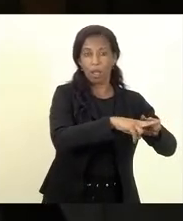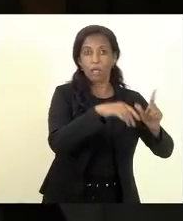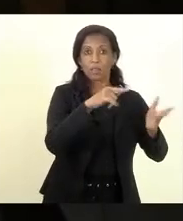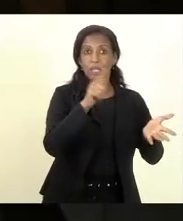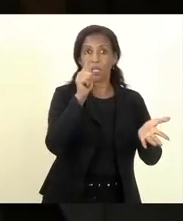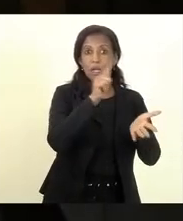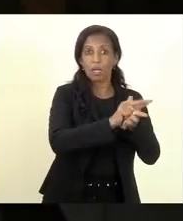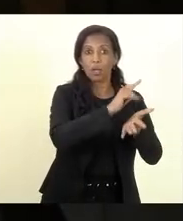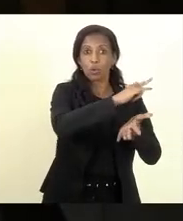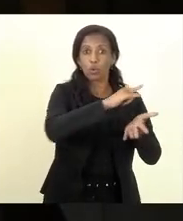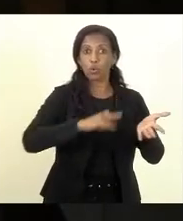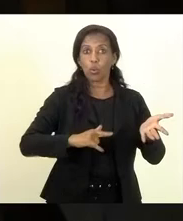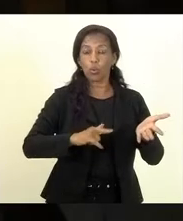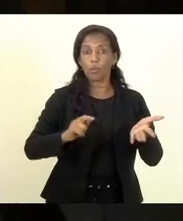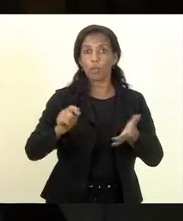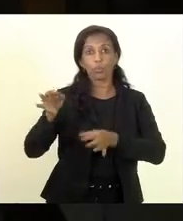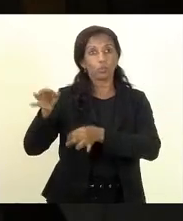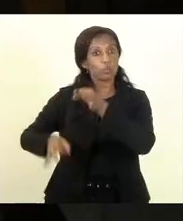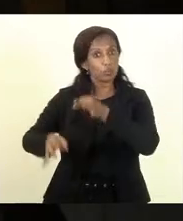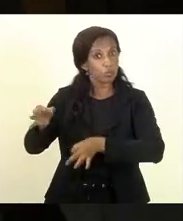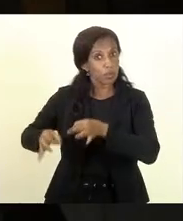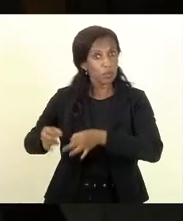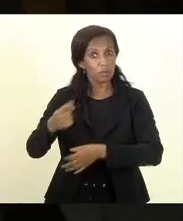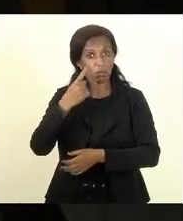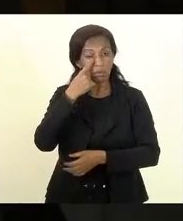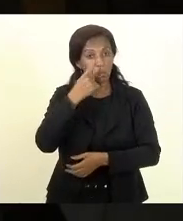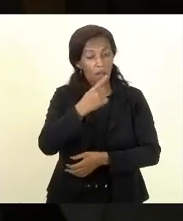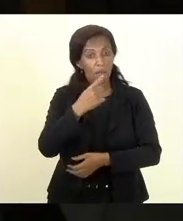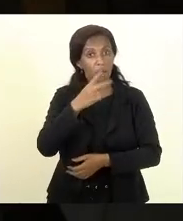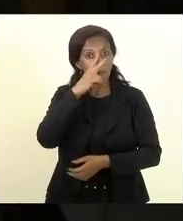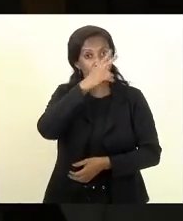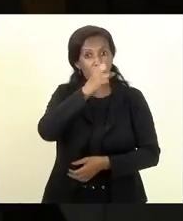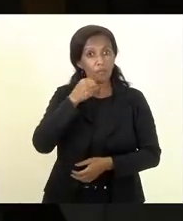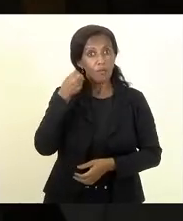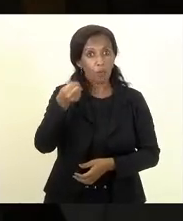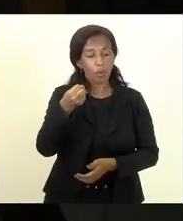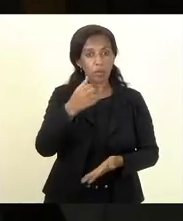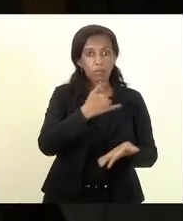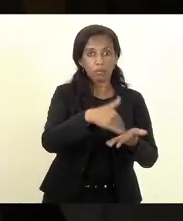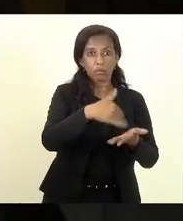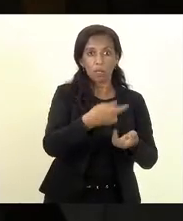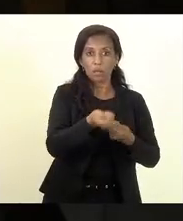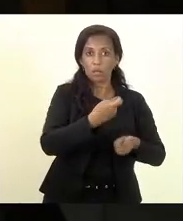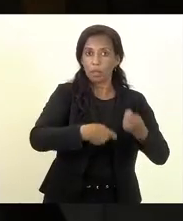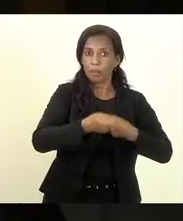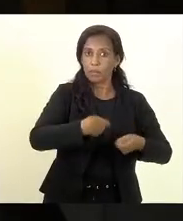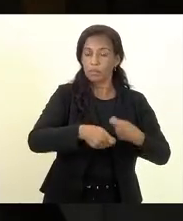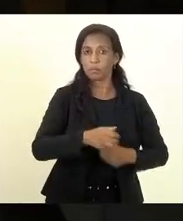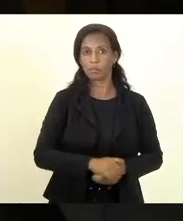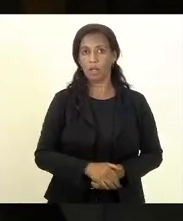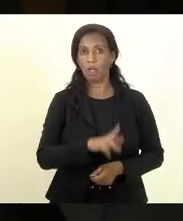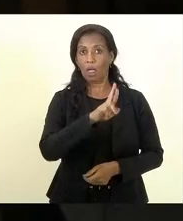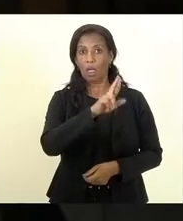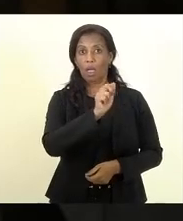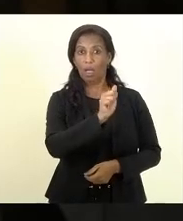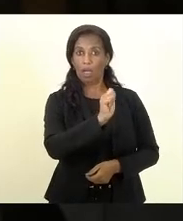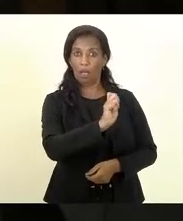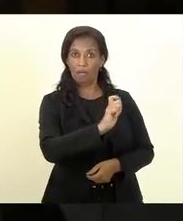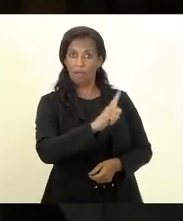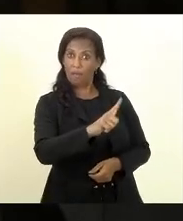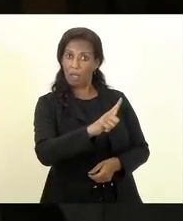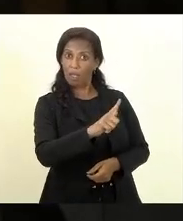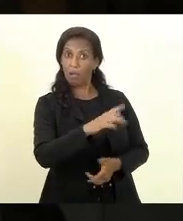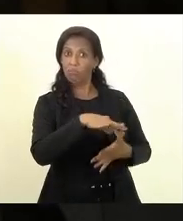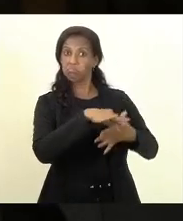vara. Para você ver a força do até então secretário de administração penitenciária, Rafael Montenegro,